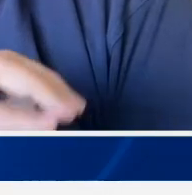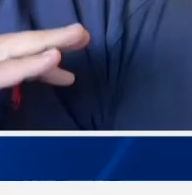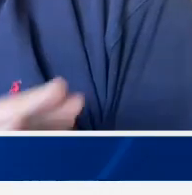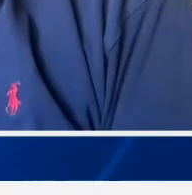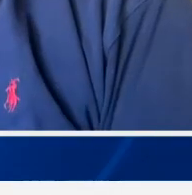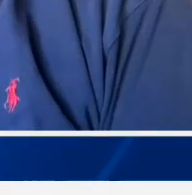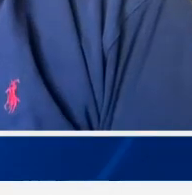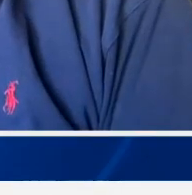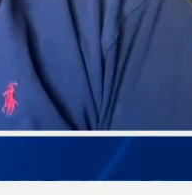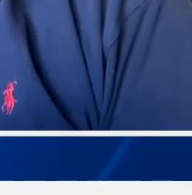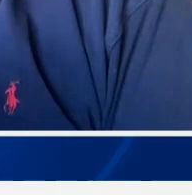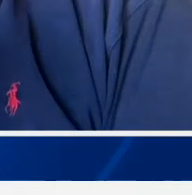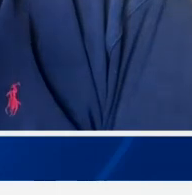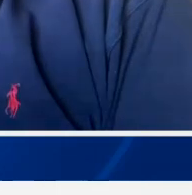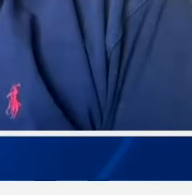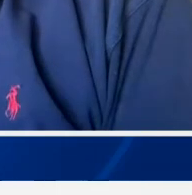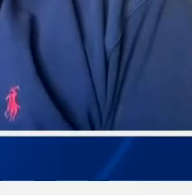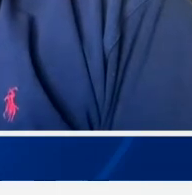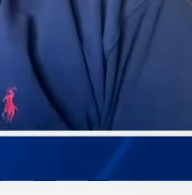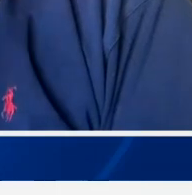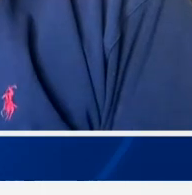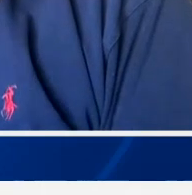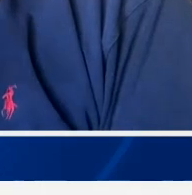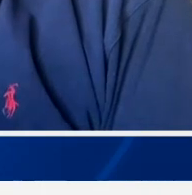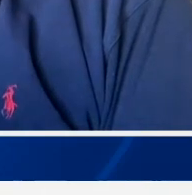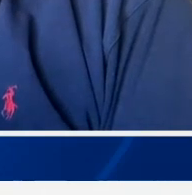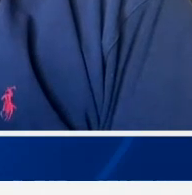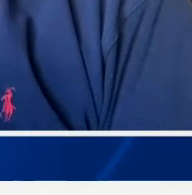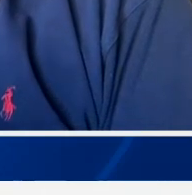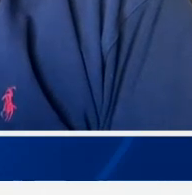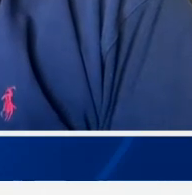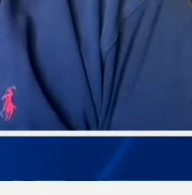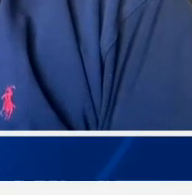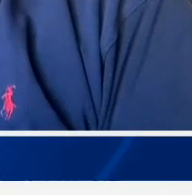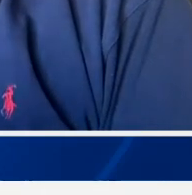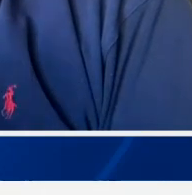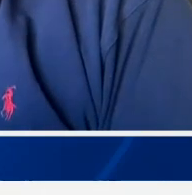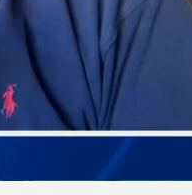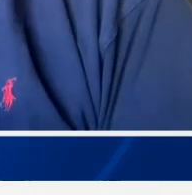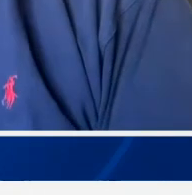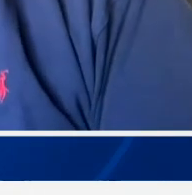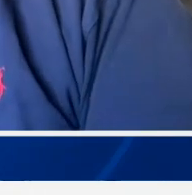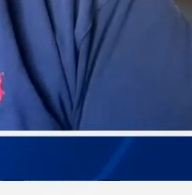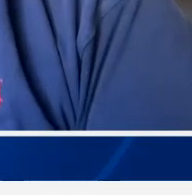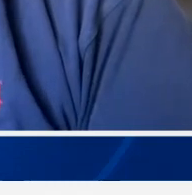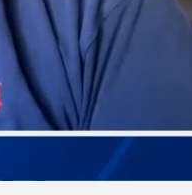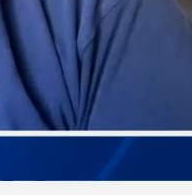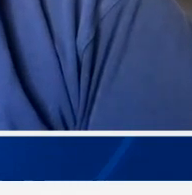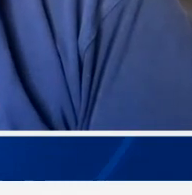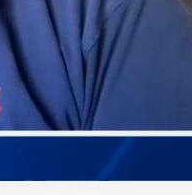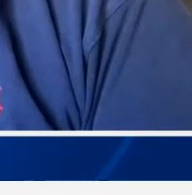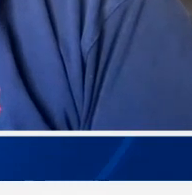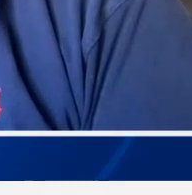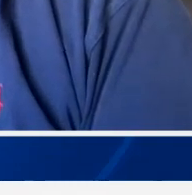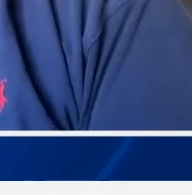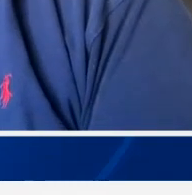fabricadas em larga escala. Então, olho atento, ouvido atento, e não embarquem em fake news.